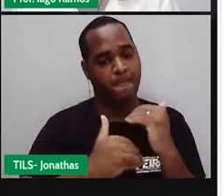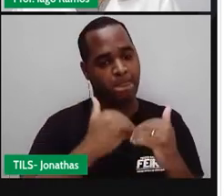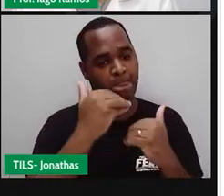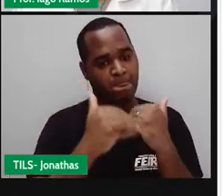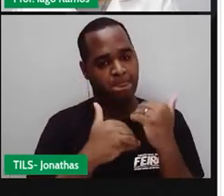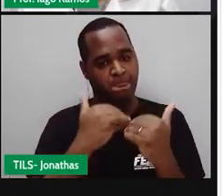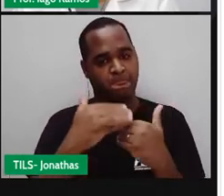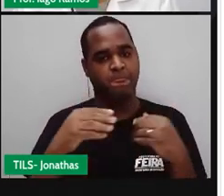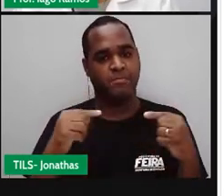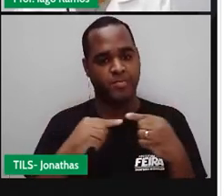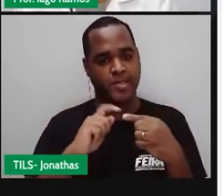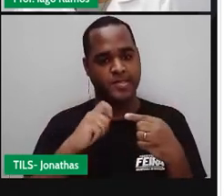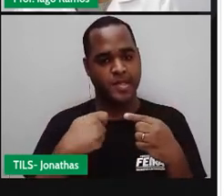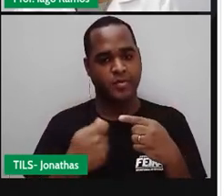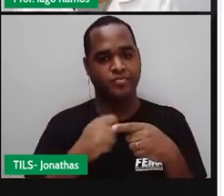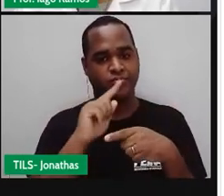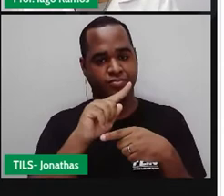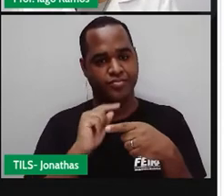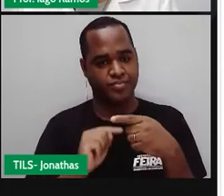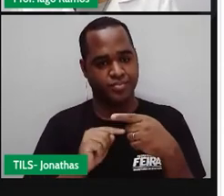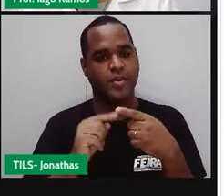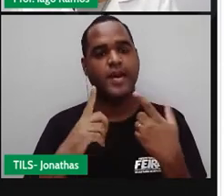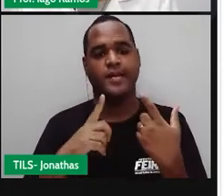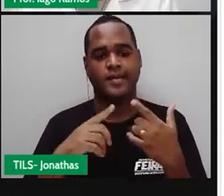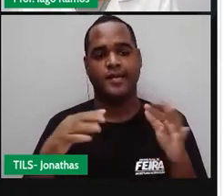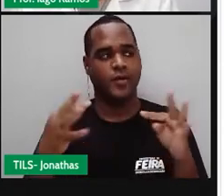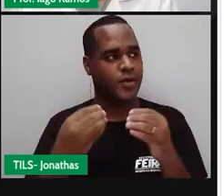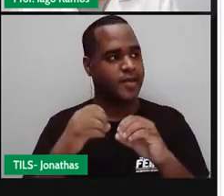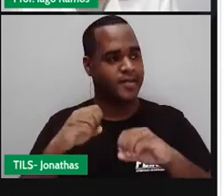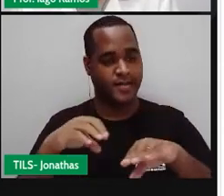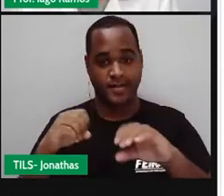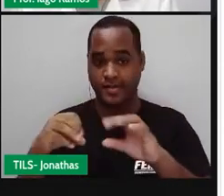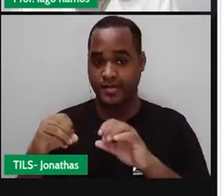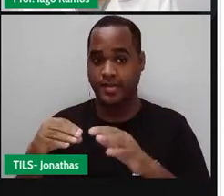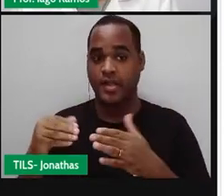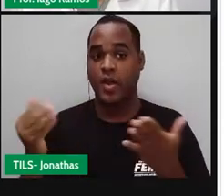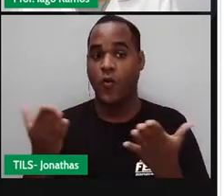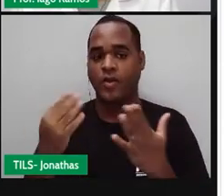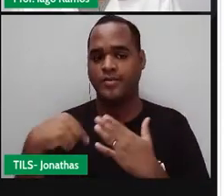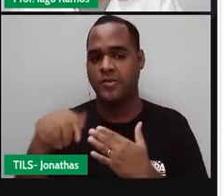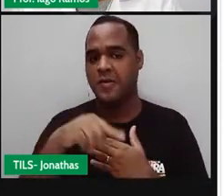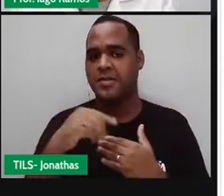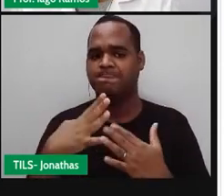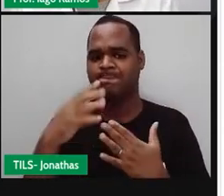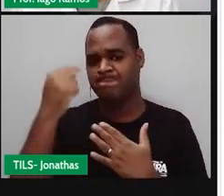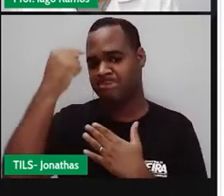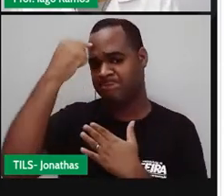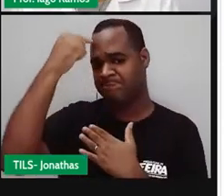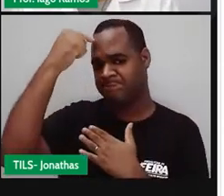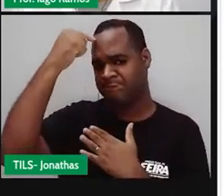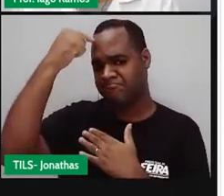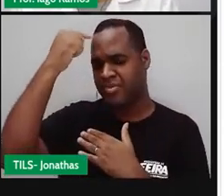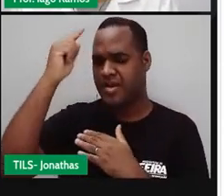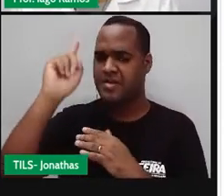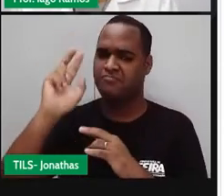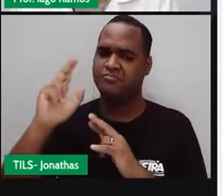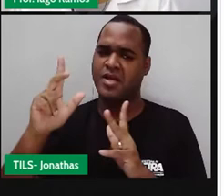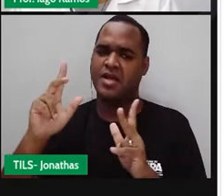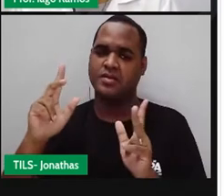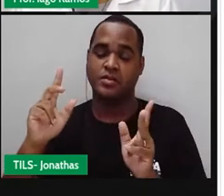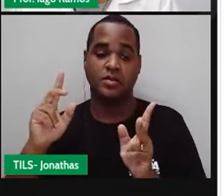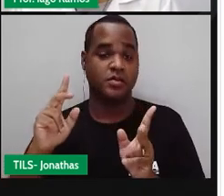de fração que a gente tá trazendo aqui para essa aula tá então agora uma situação hipotética o que é uma situação